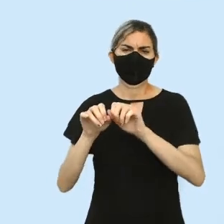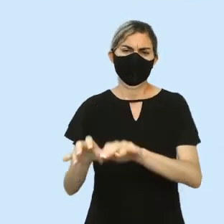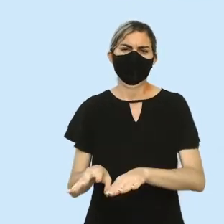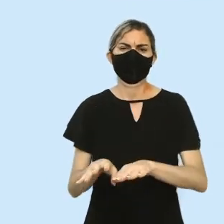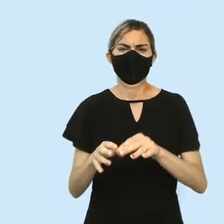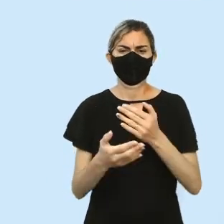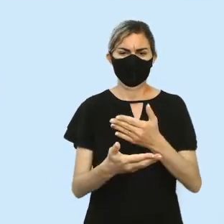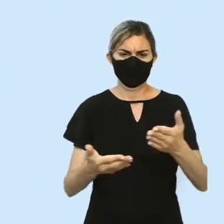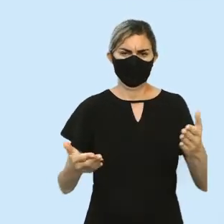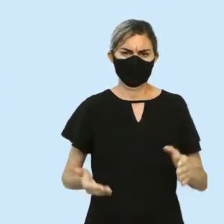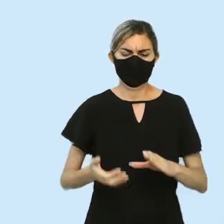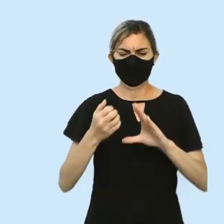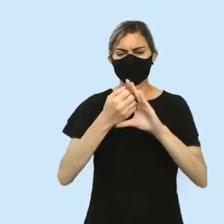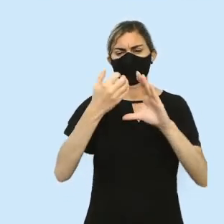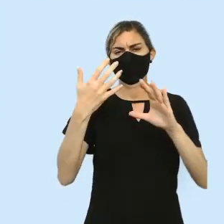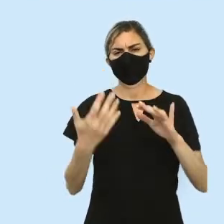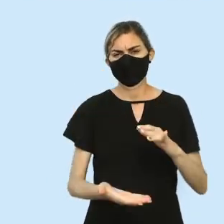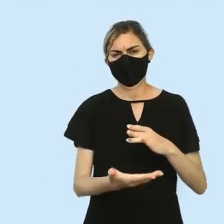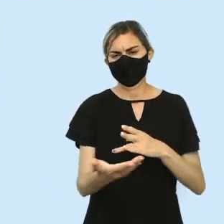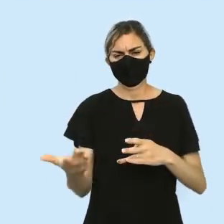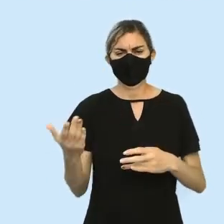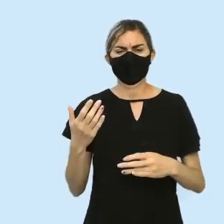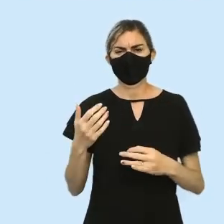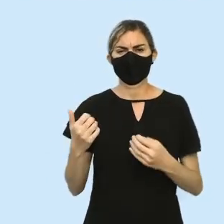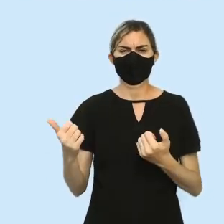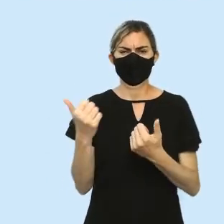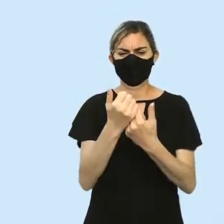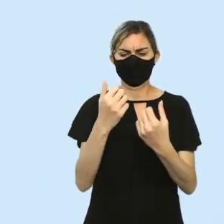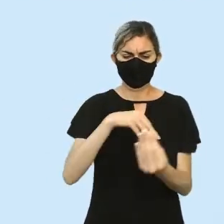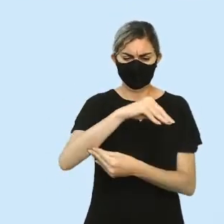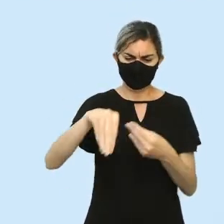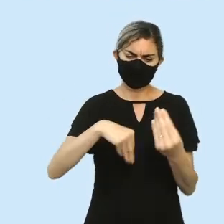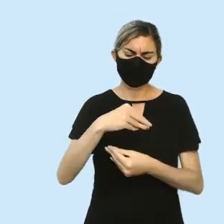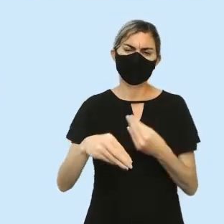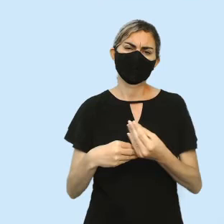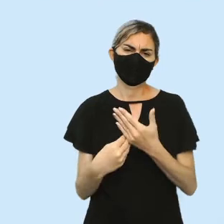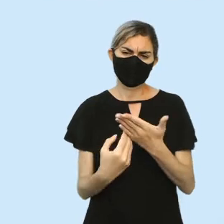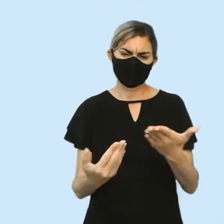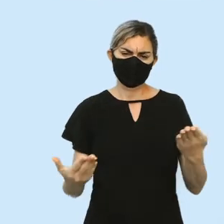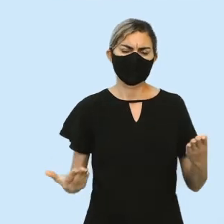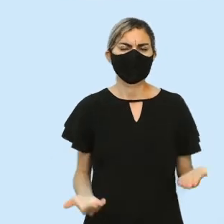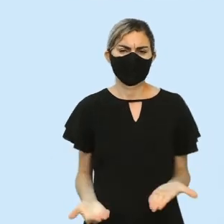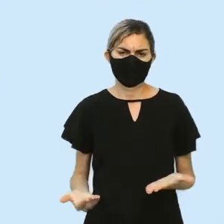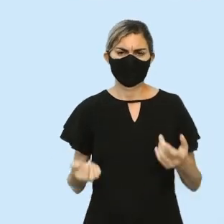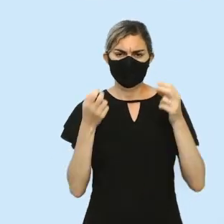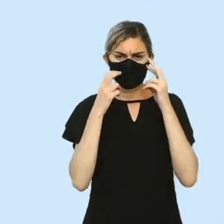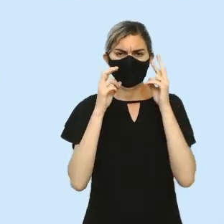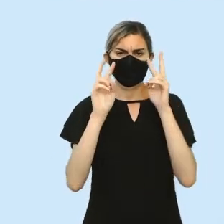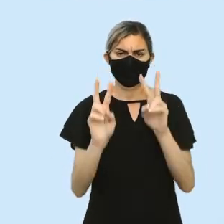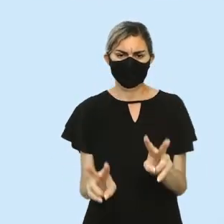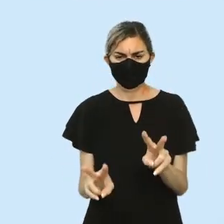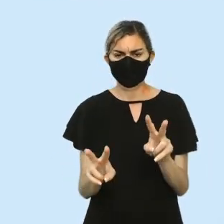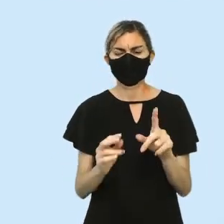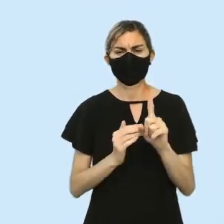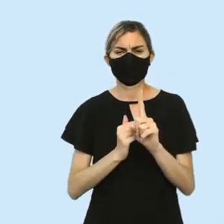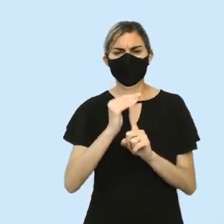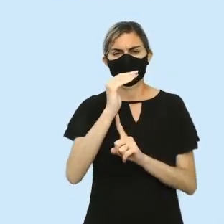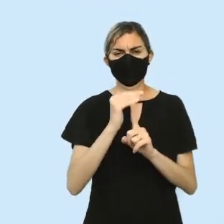proporcionalidade que caracteriza a substância. Ei, pessoal, olha para mim.